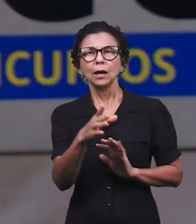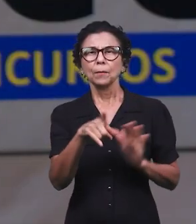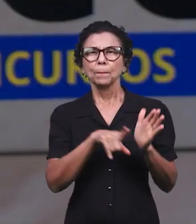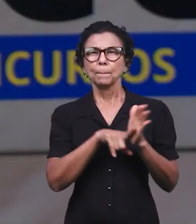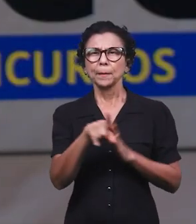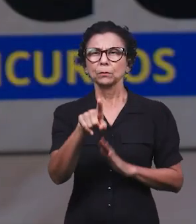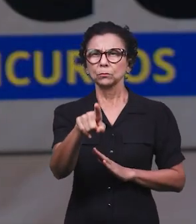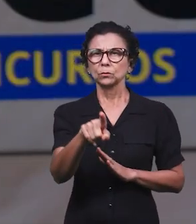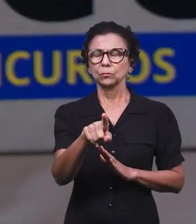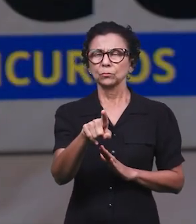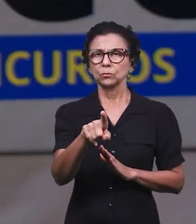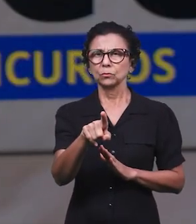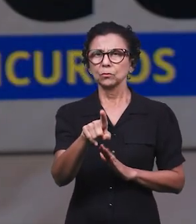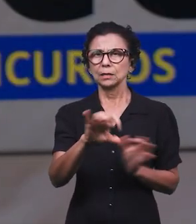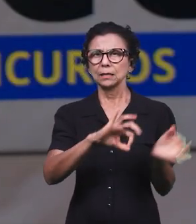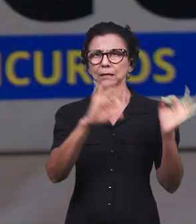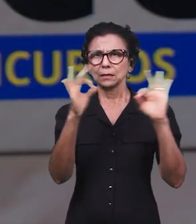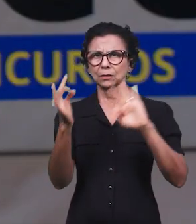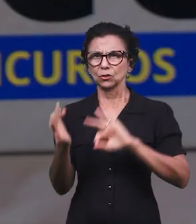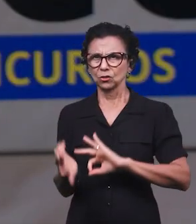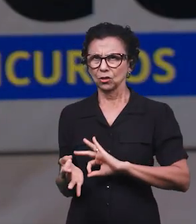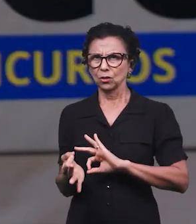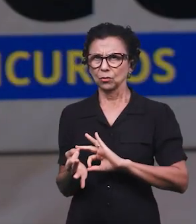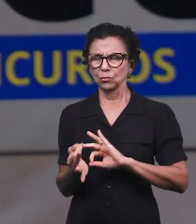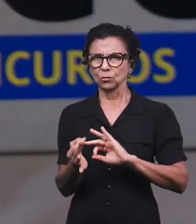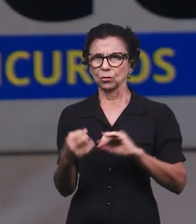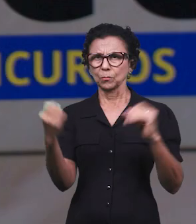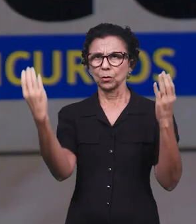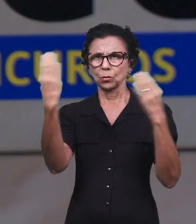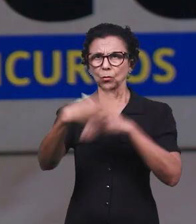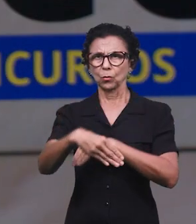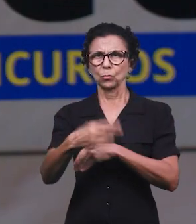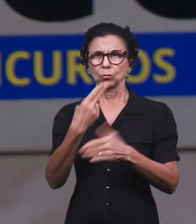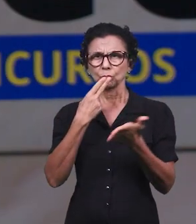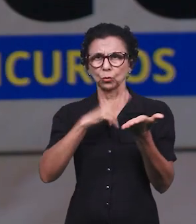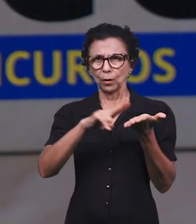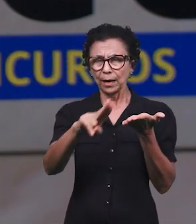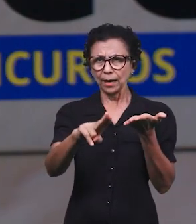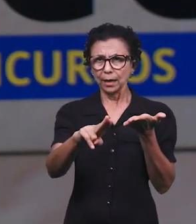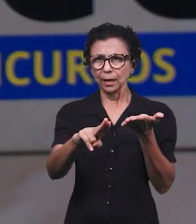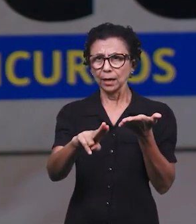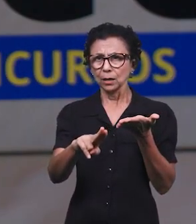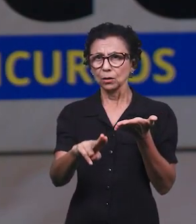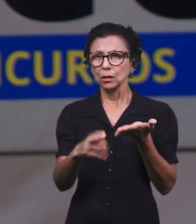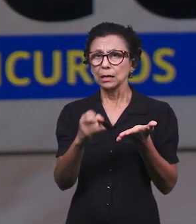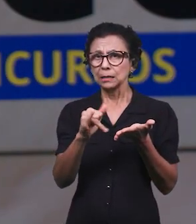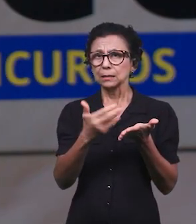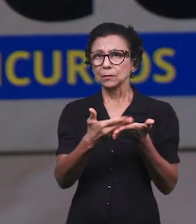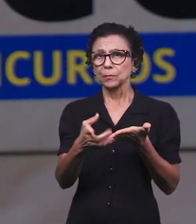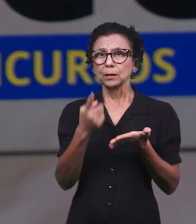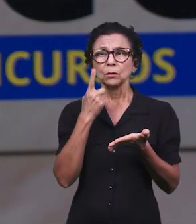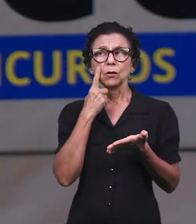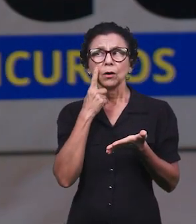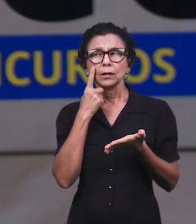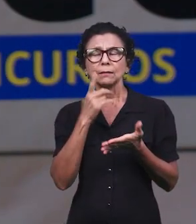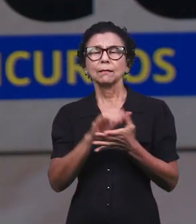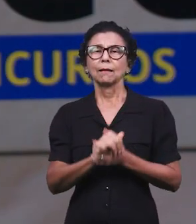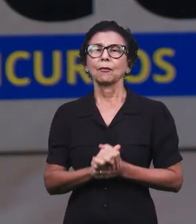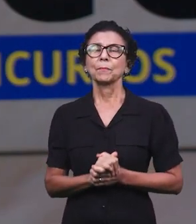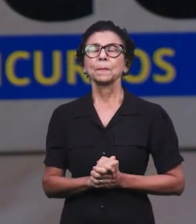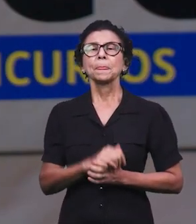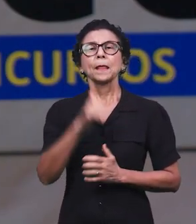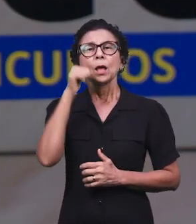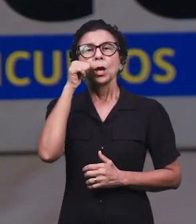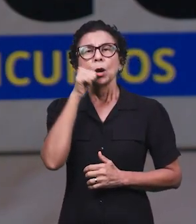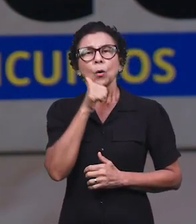nosso programa sobre o concurso dos Correios? Ele está disponível se por acaso você perdeu. E foi um pedido especial de uma irmã que